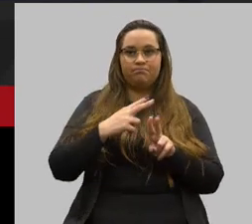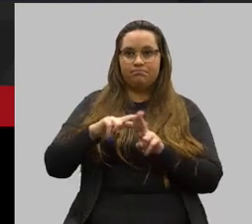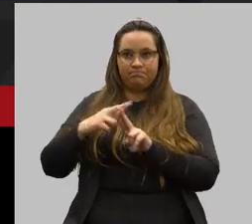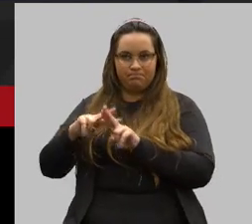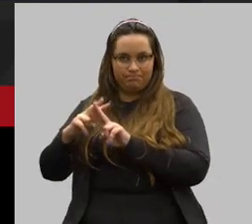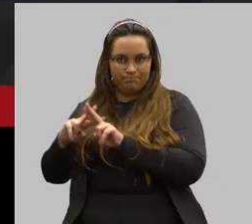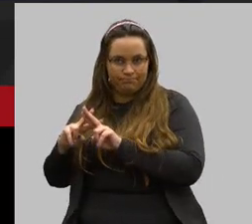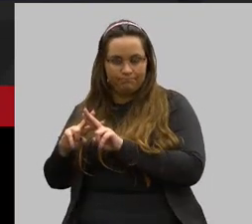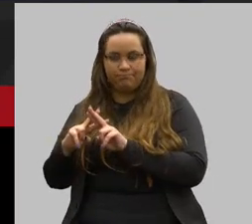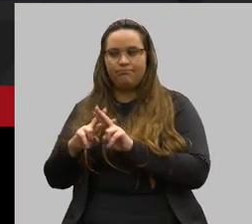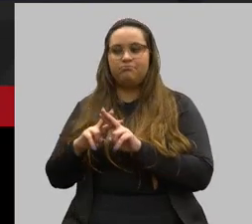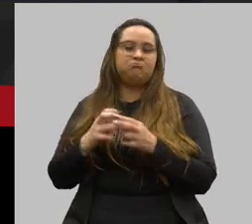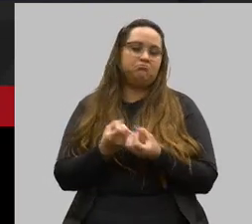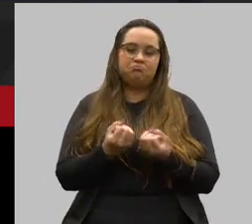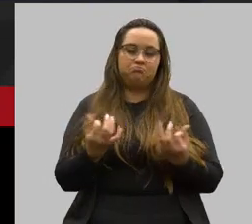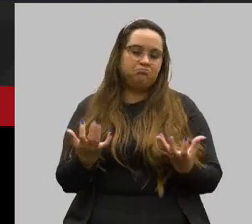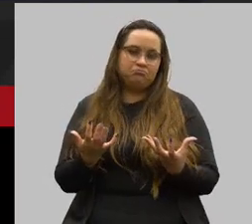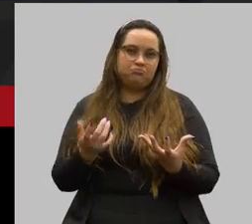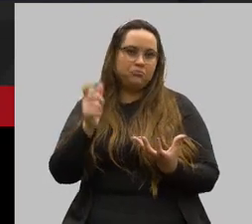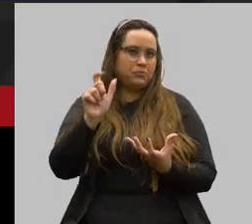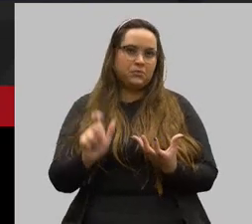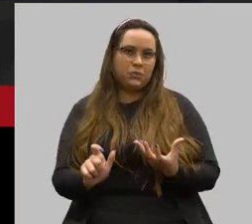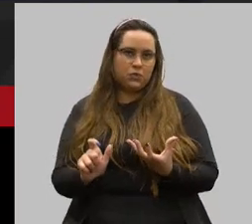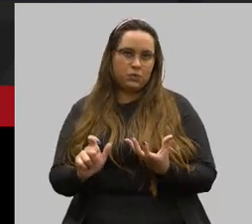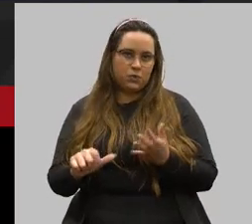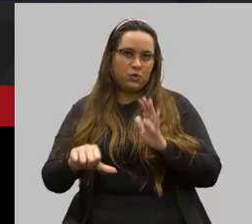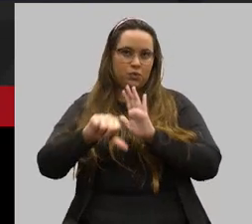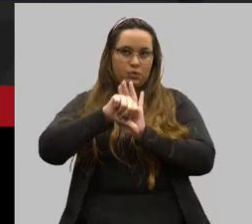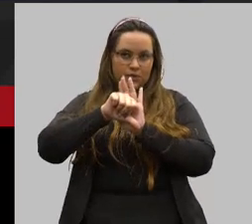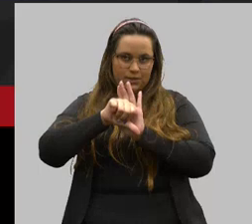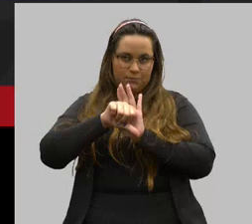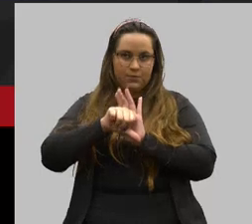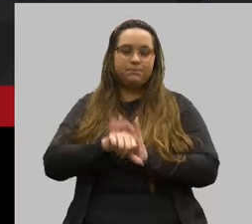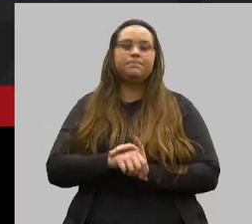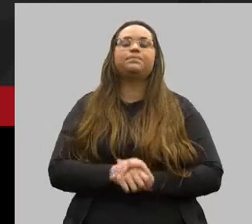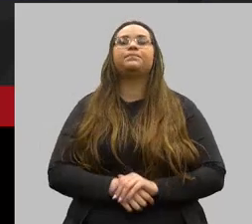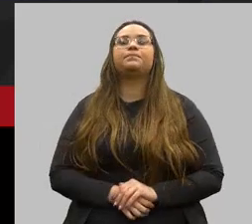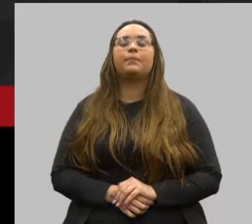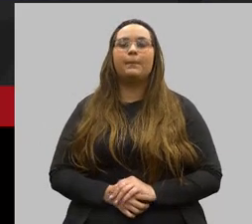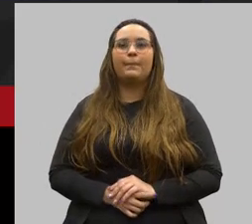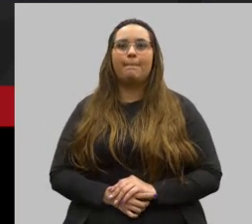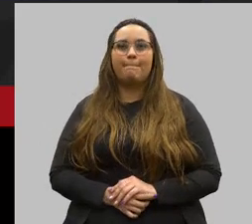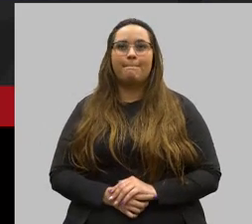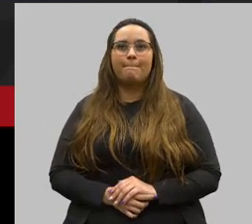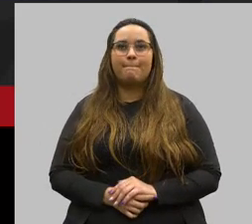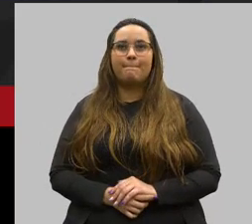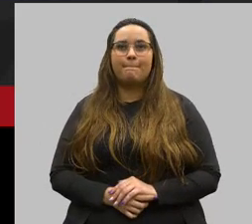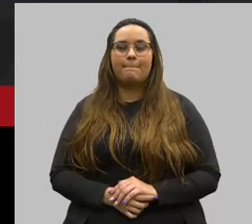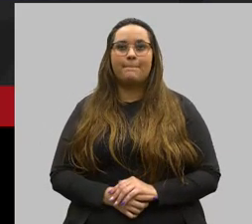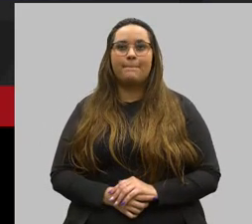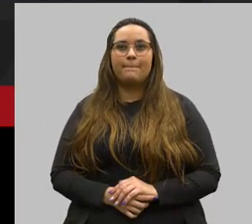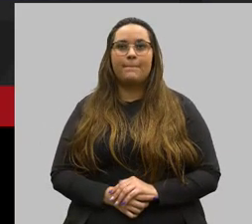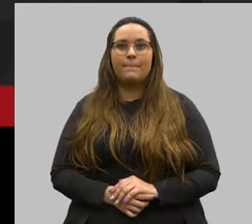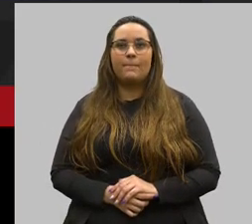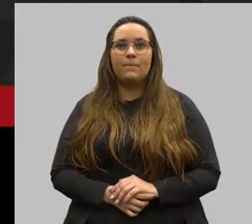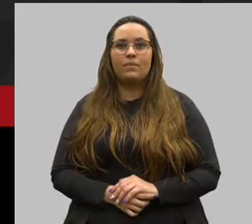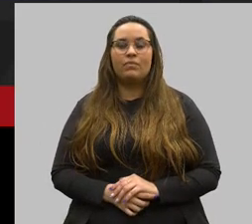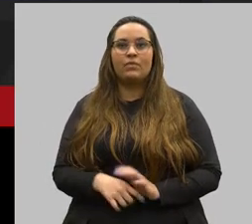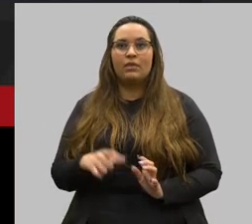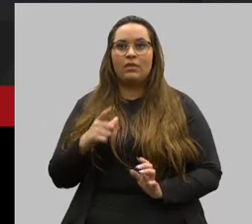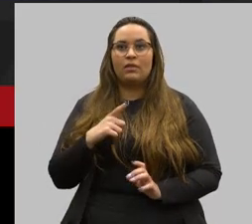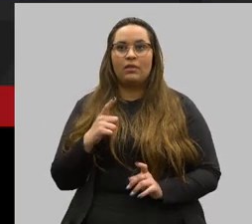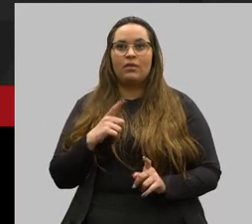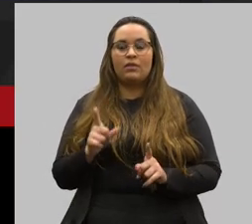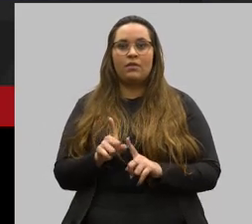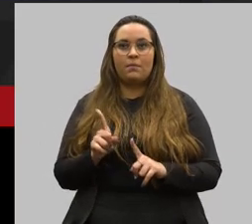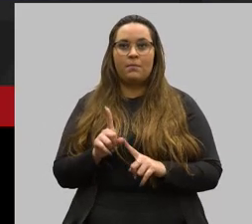de autores de crimes eh nós temos né Eh vinculado à polícia civil